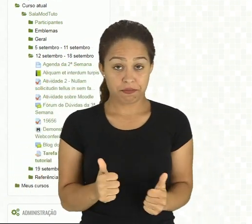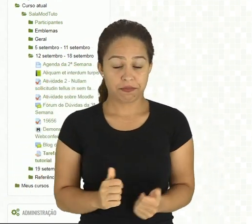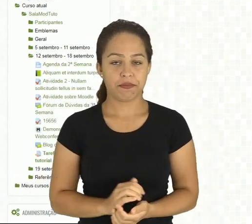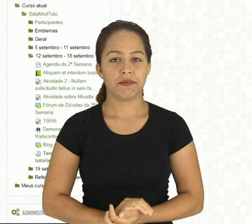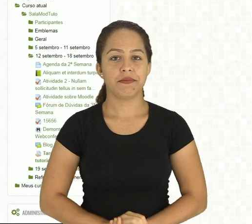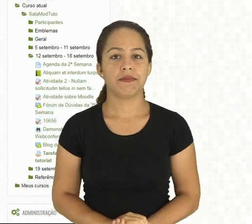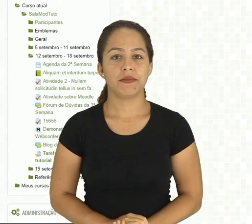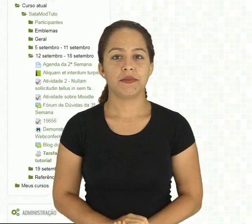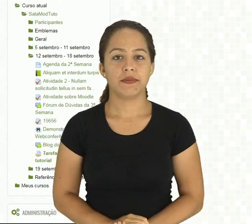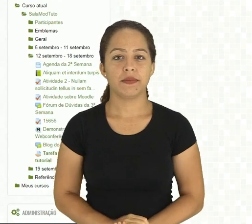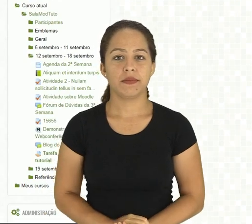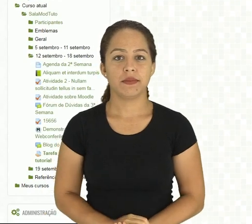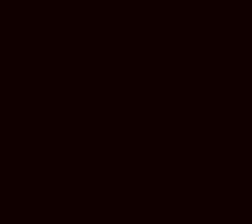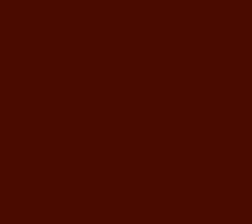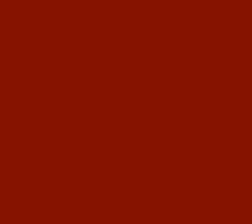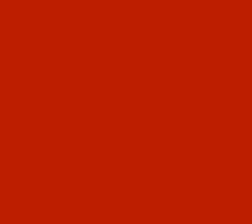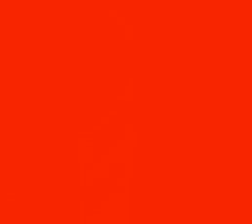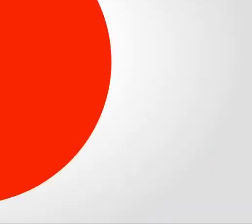tarefa